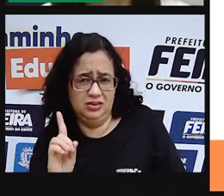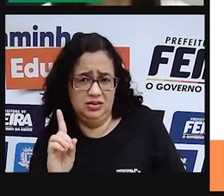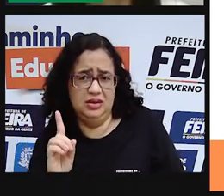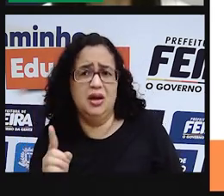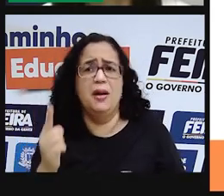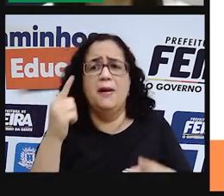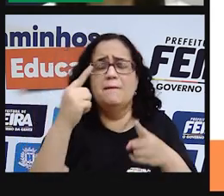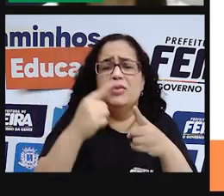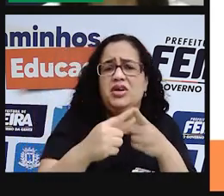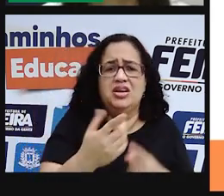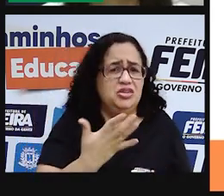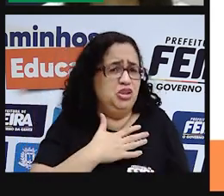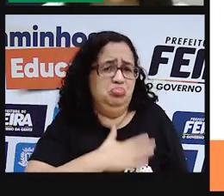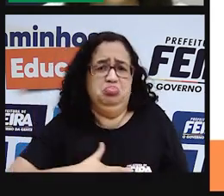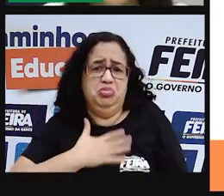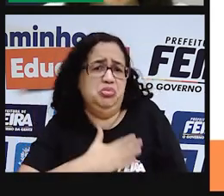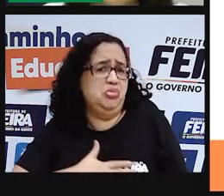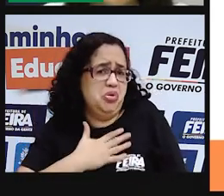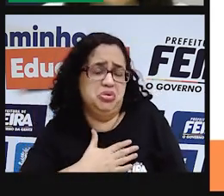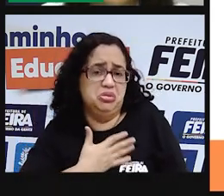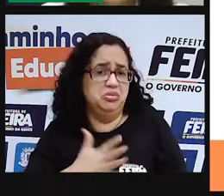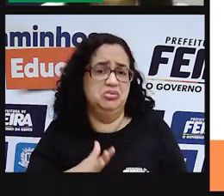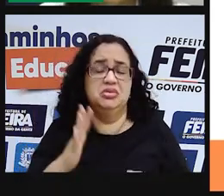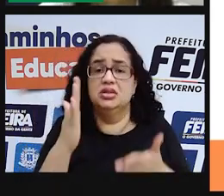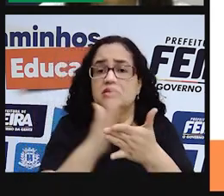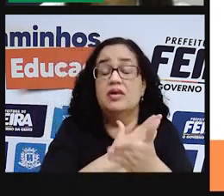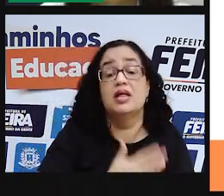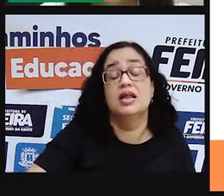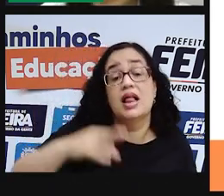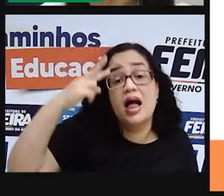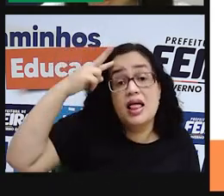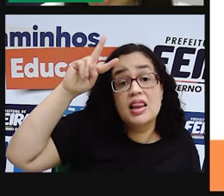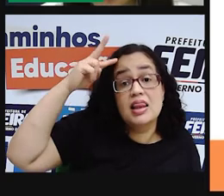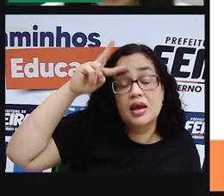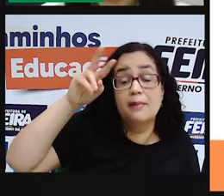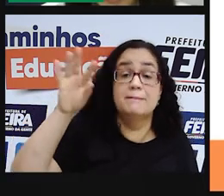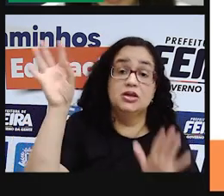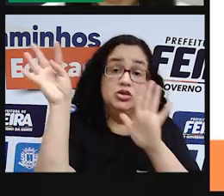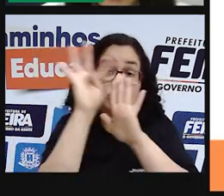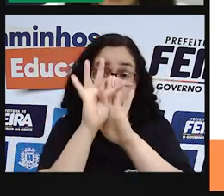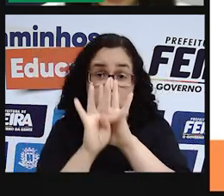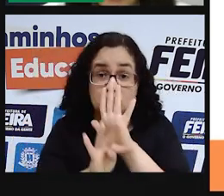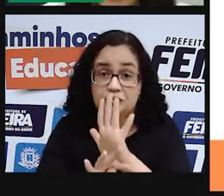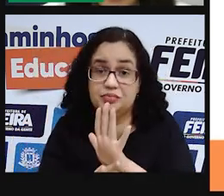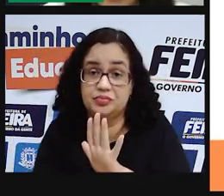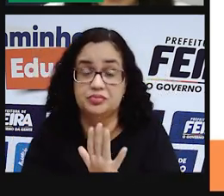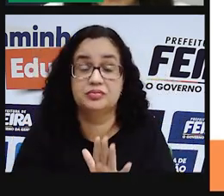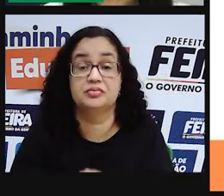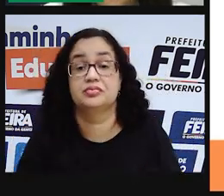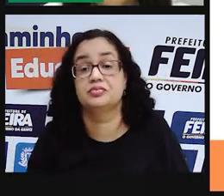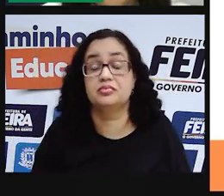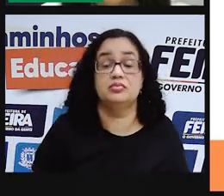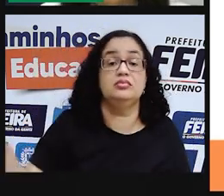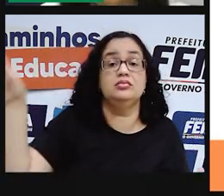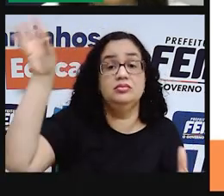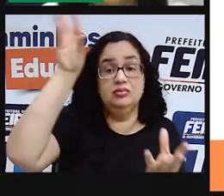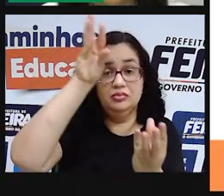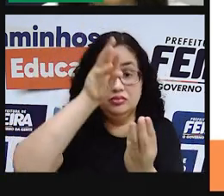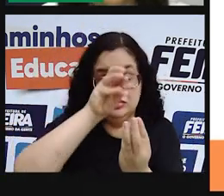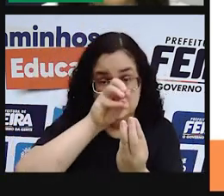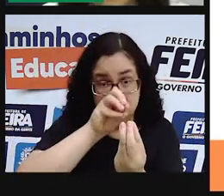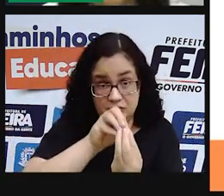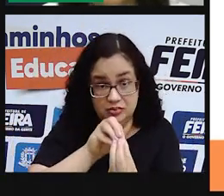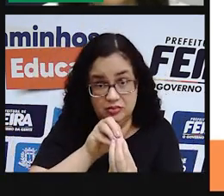ao mencionar que não é fã da revista? Lembrem aí, tem um trecho lá na resenha que ele diz assim,